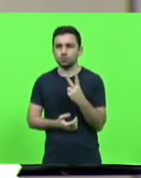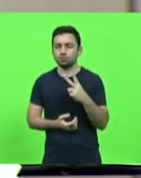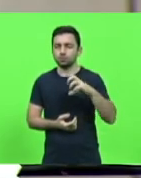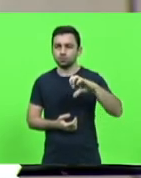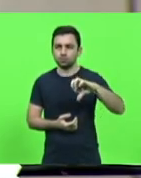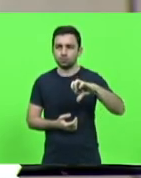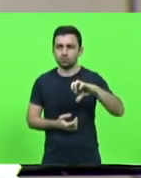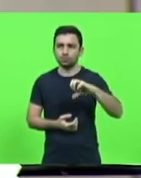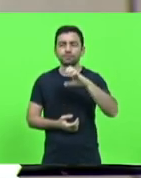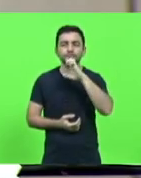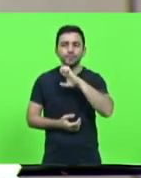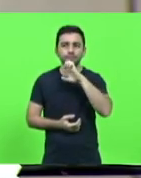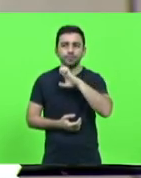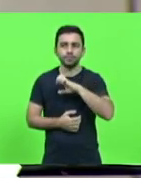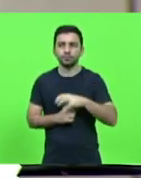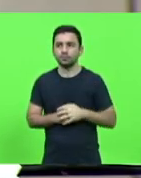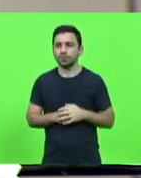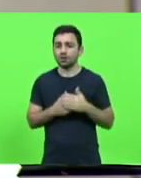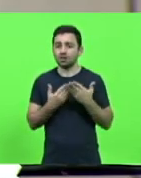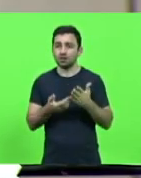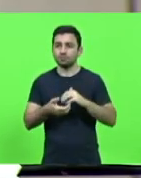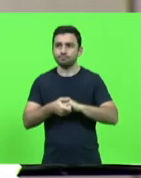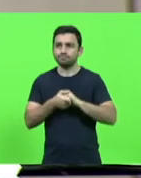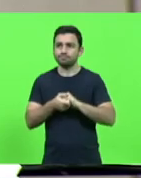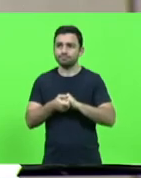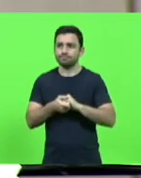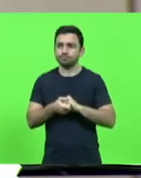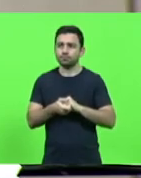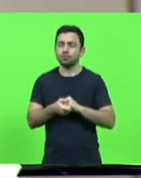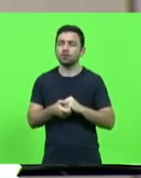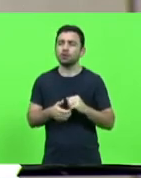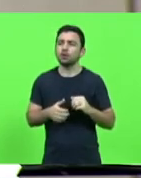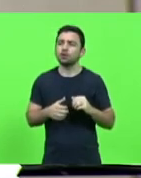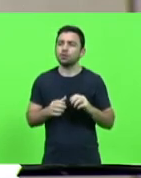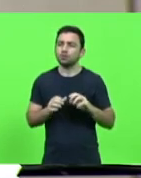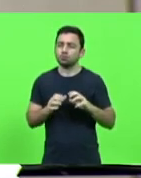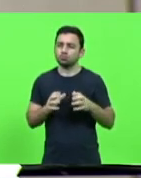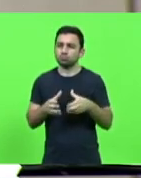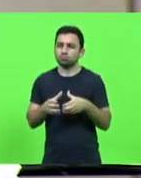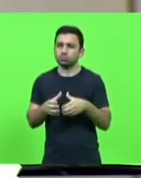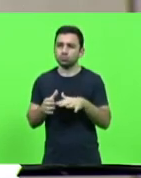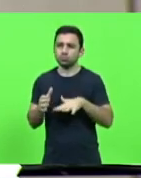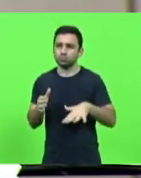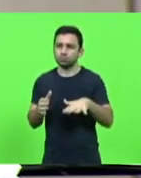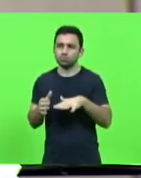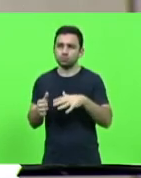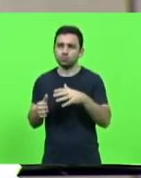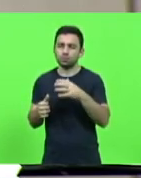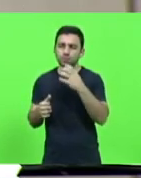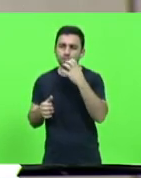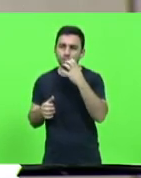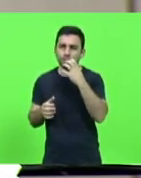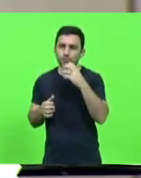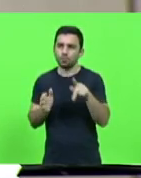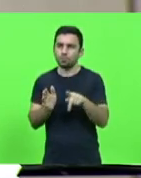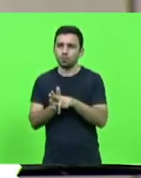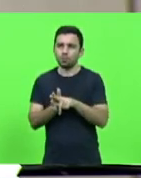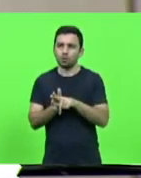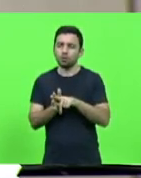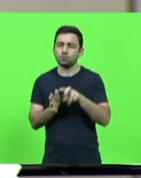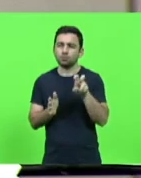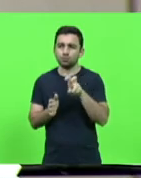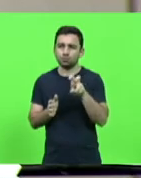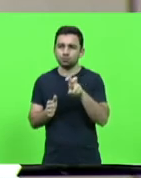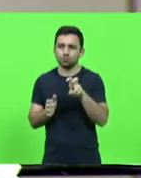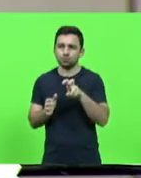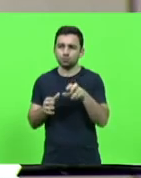Felipe Estevam, cumprimentando integrantes do canil setorial do 5º Batalhão de Polícia